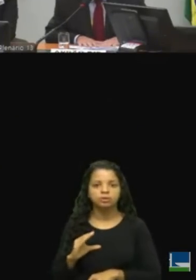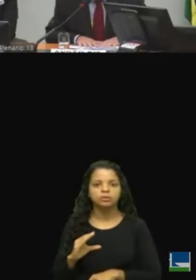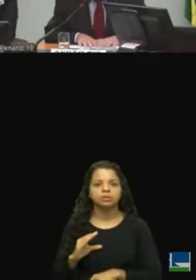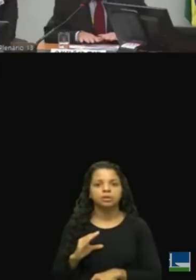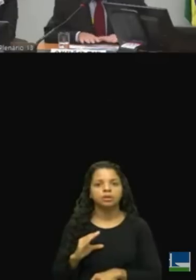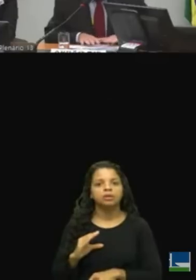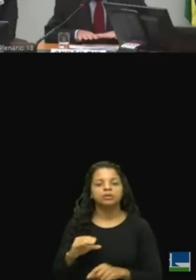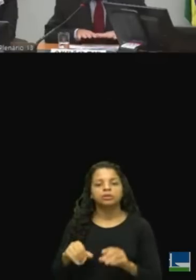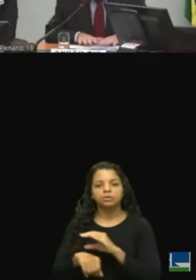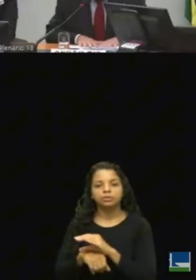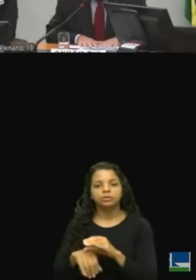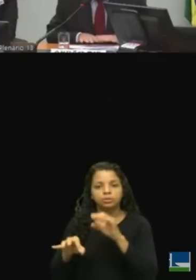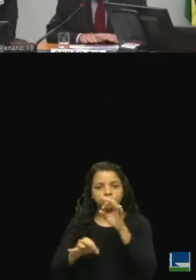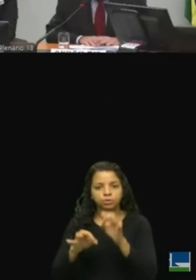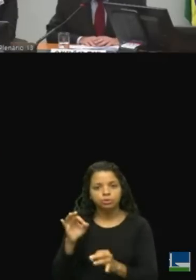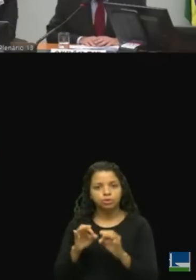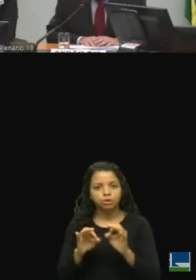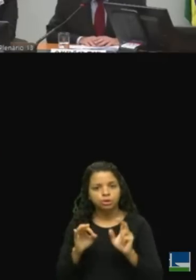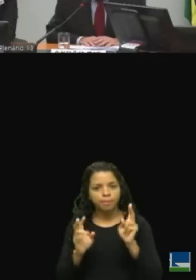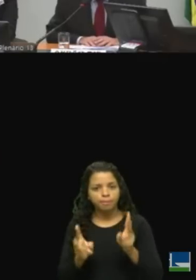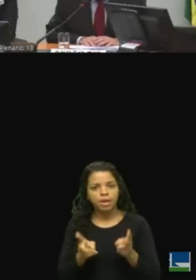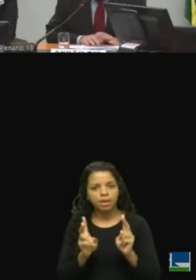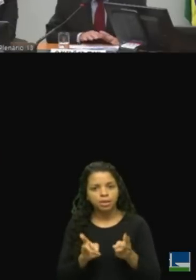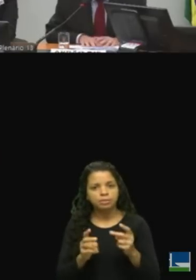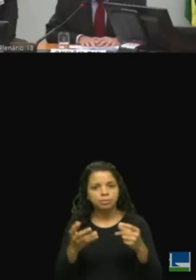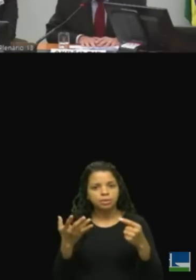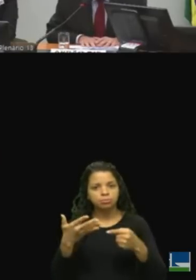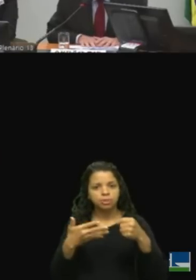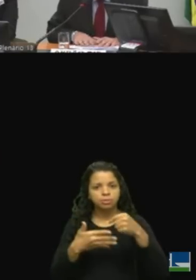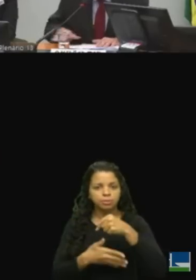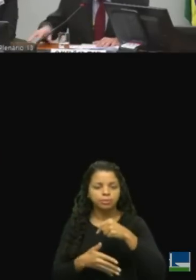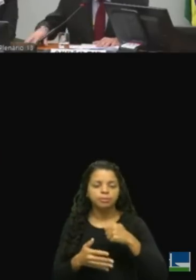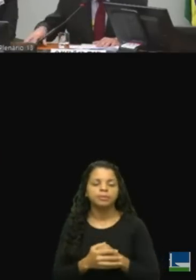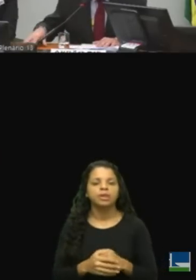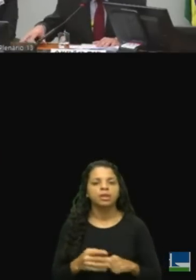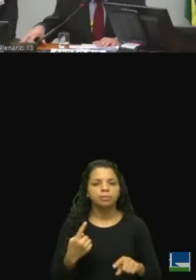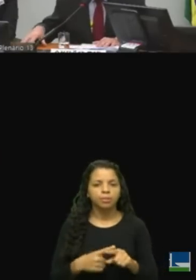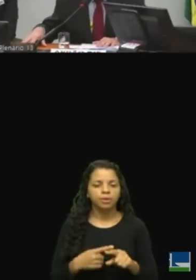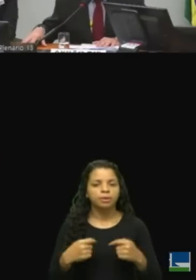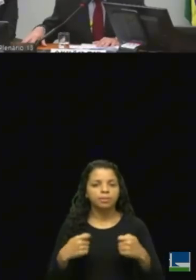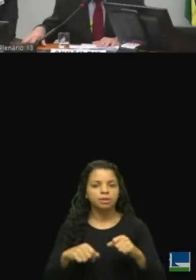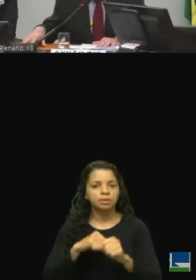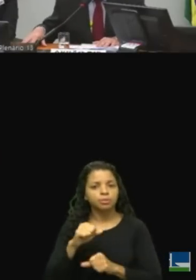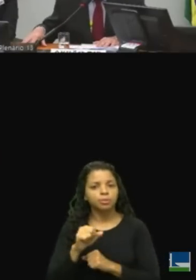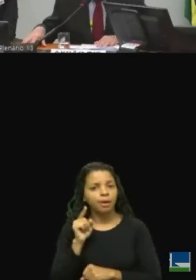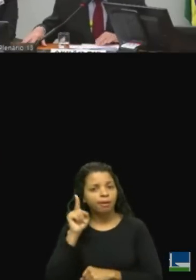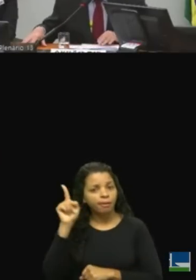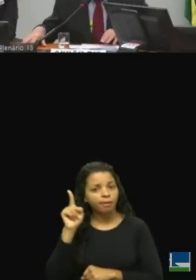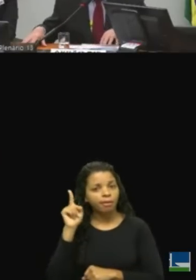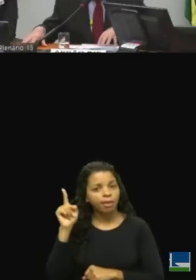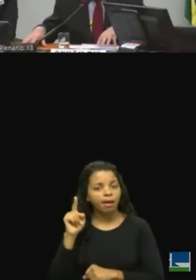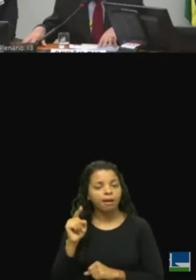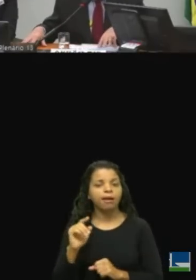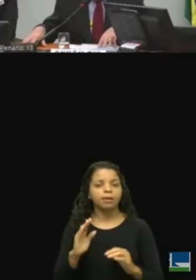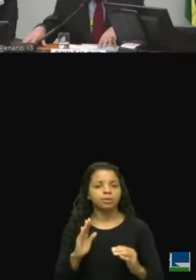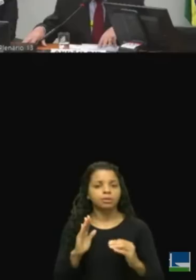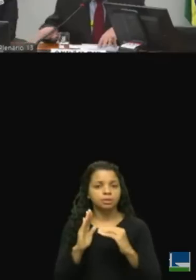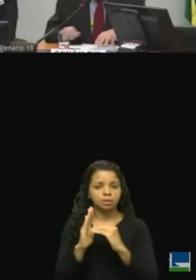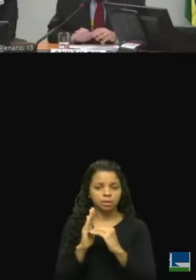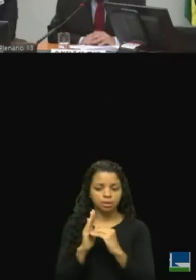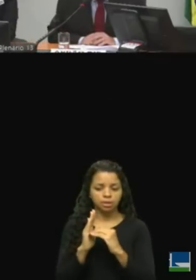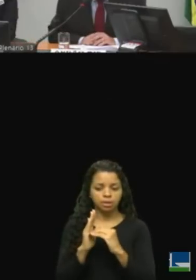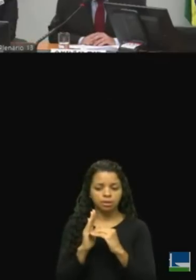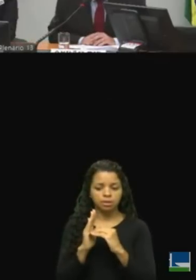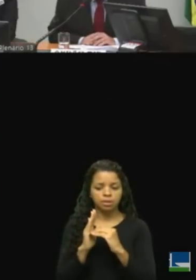Senado Federal apresentando essas mesmas demandas. Porque nós precisamos mudar isso lá no Senado. Para quando vier à Câmara